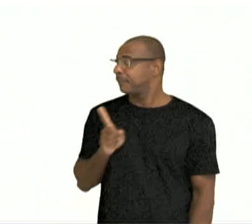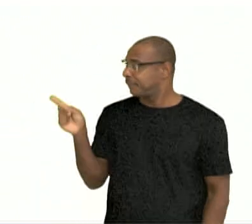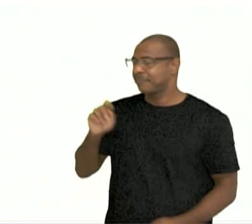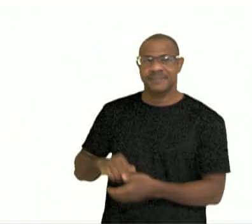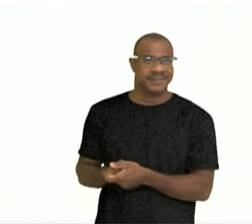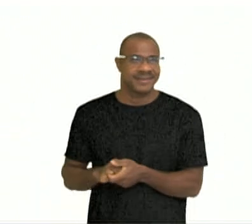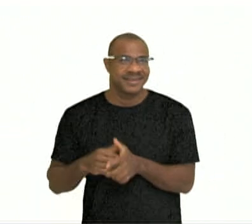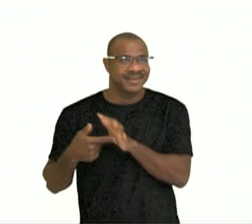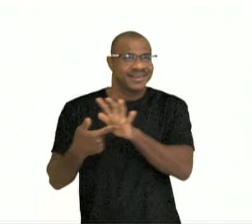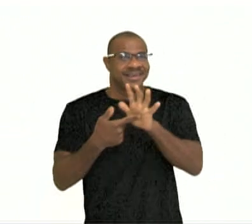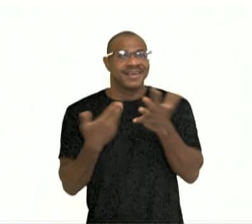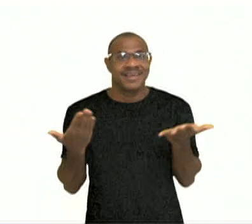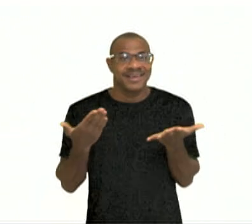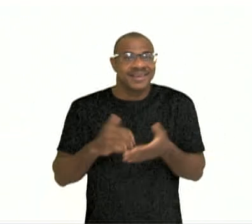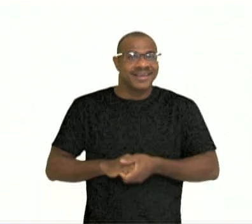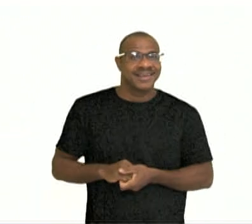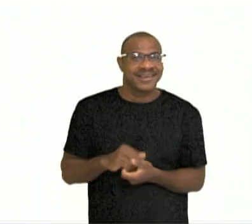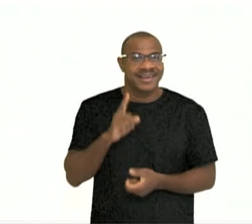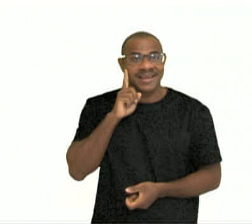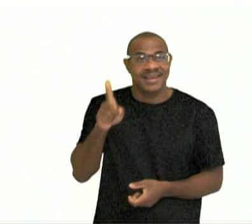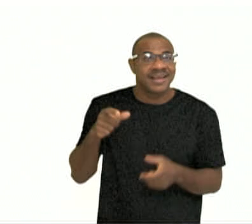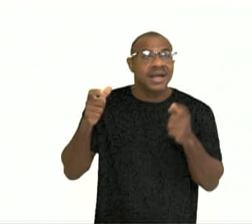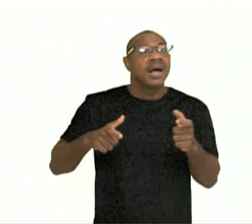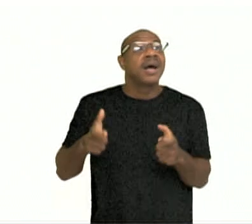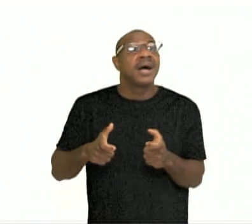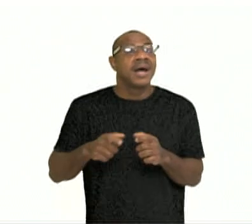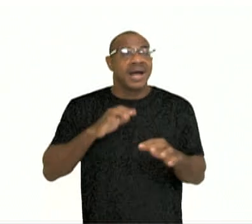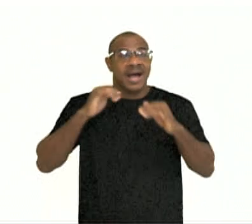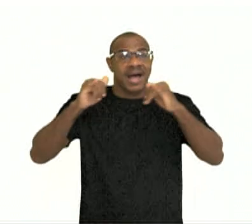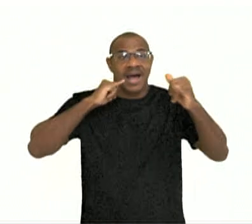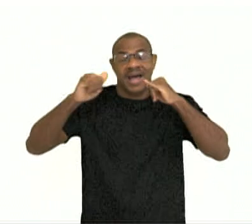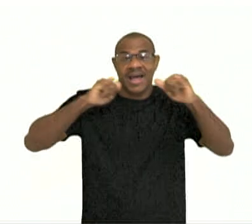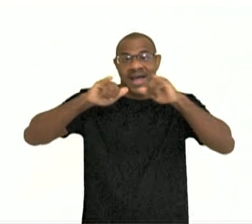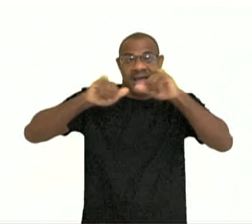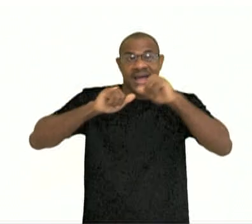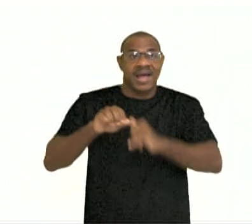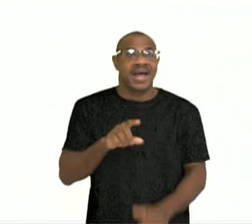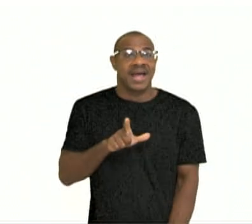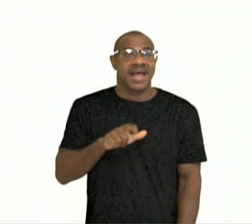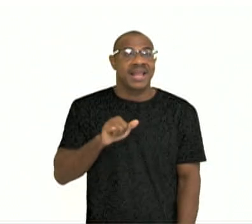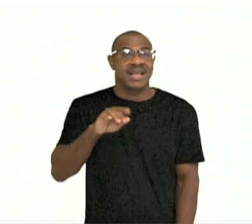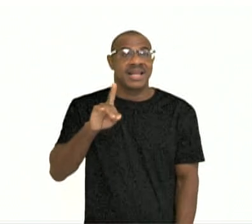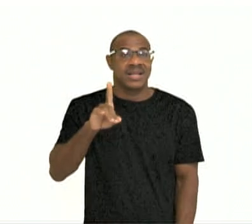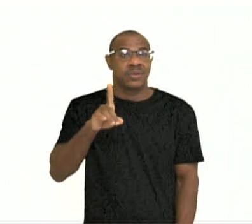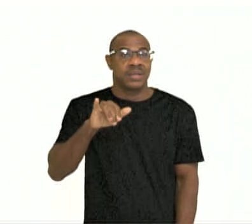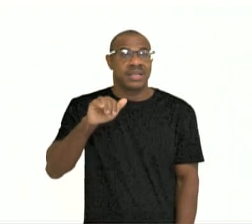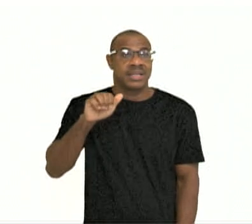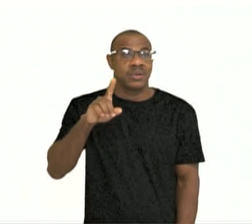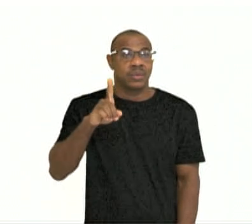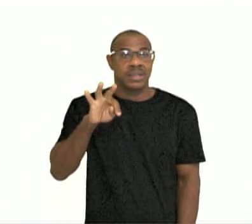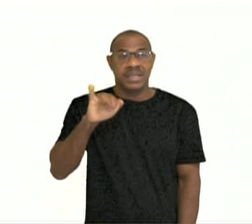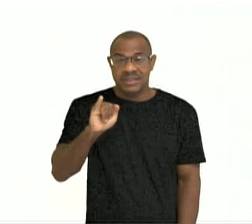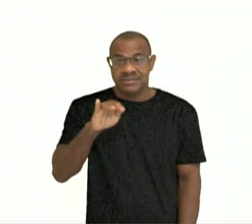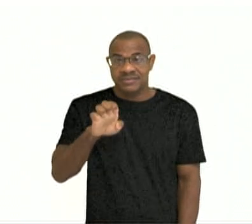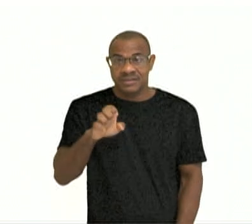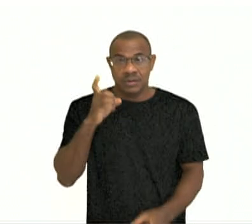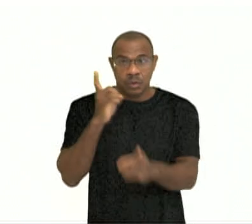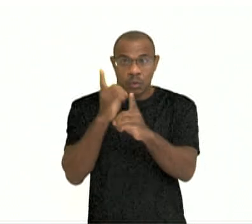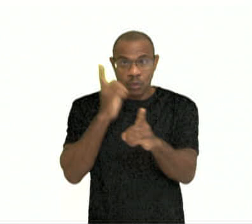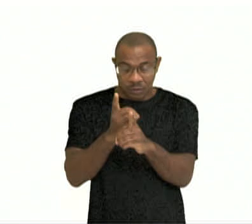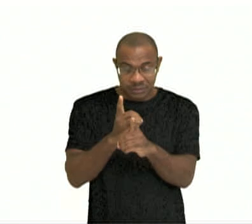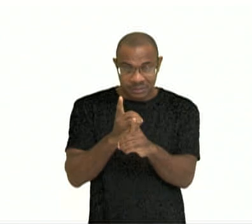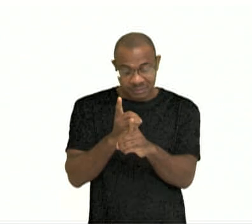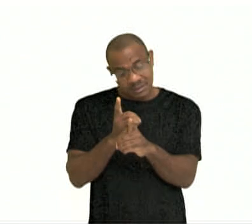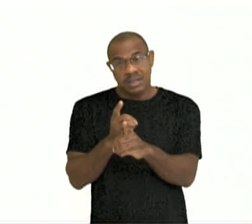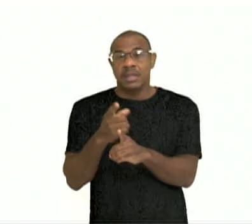achar o lead da notícia lida? Ficou até um trocadilho, né? O lead da notícia lida. Faz aí que eu volto daqui a